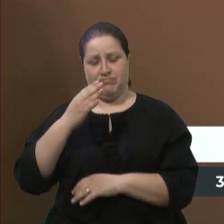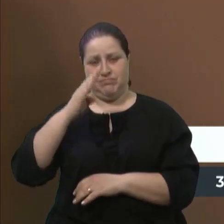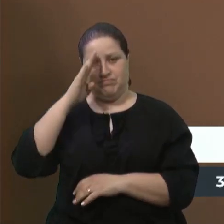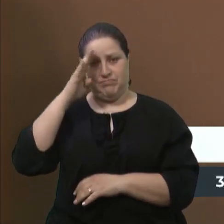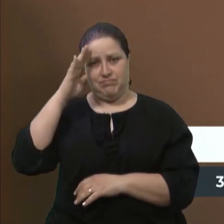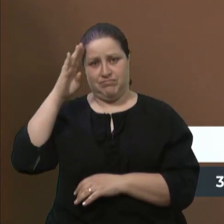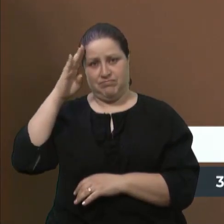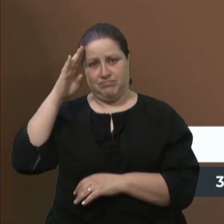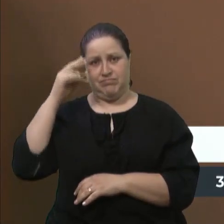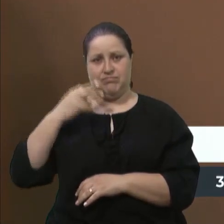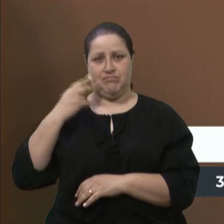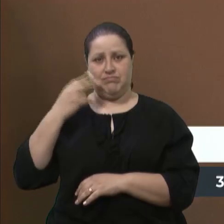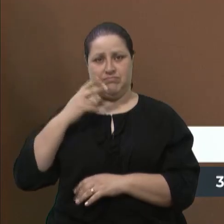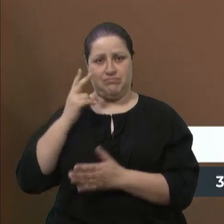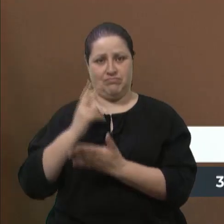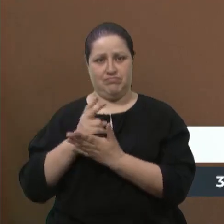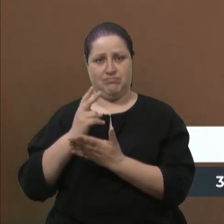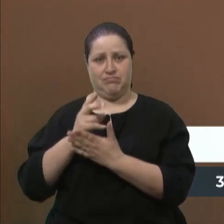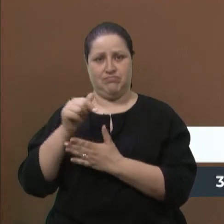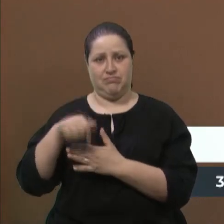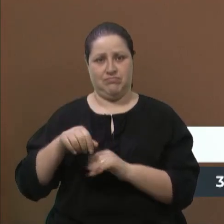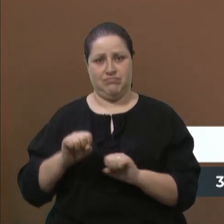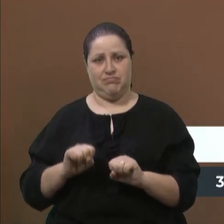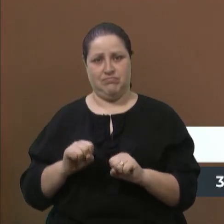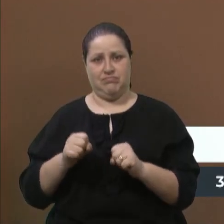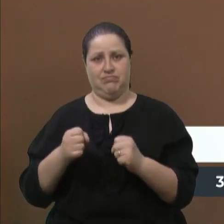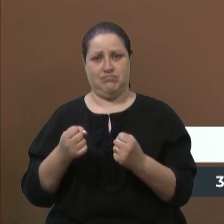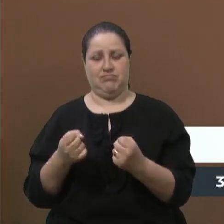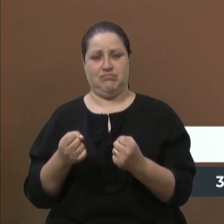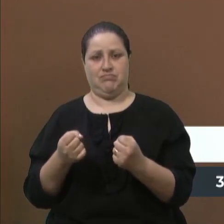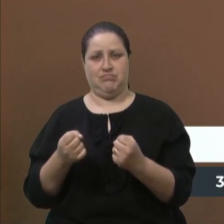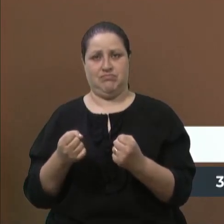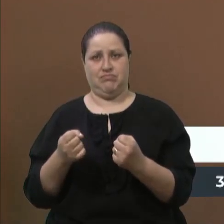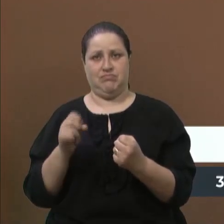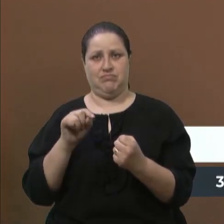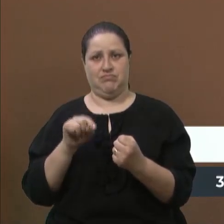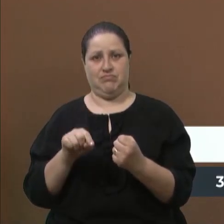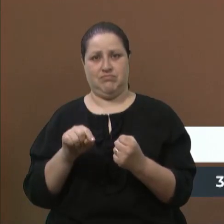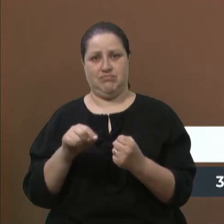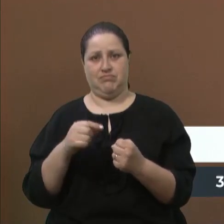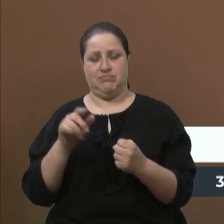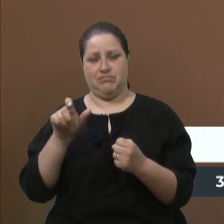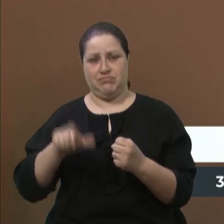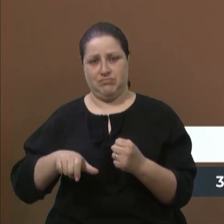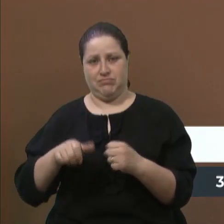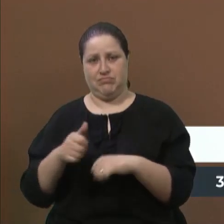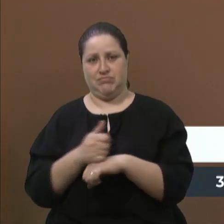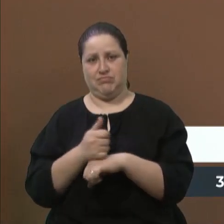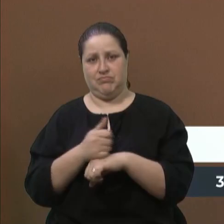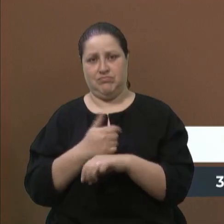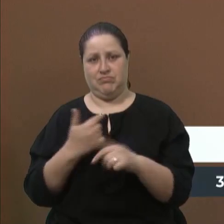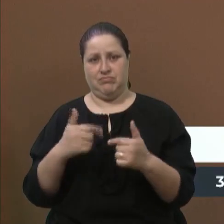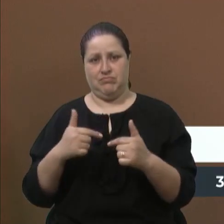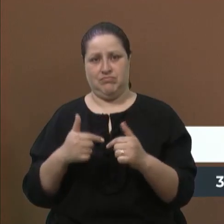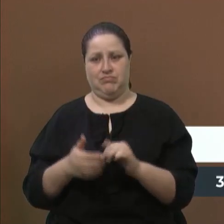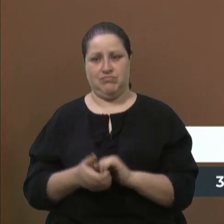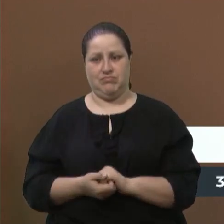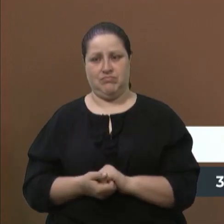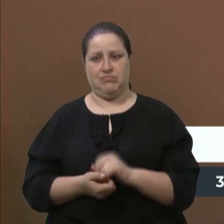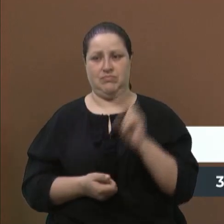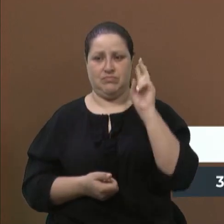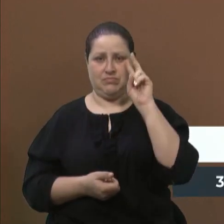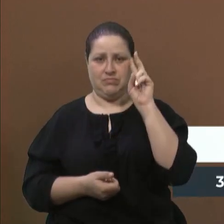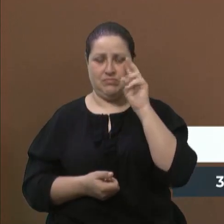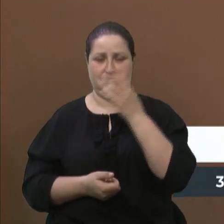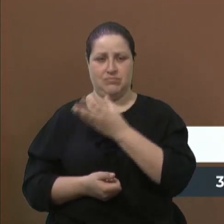o cara que estava sempre aqui defendendo esse trabalhador né eu lembro que muitas